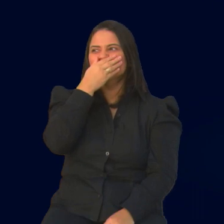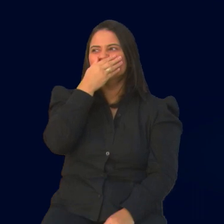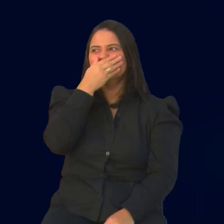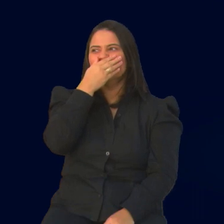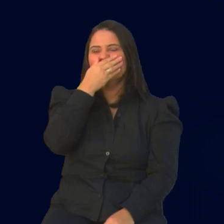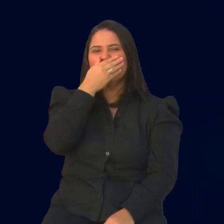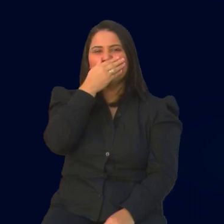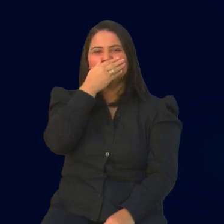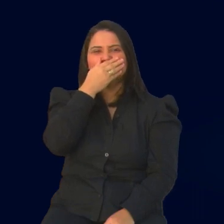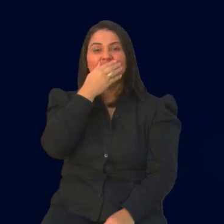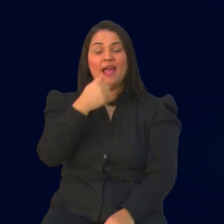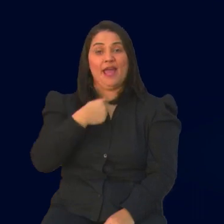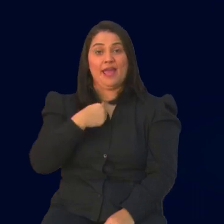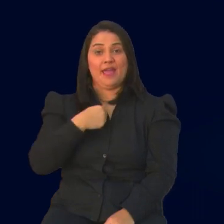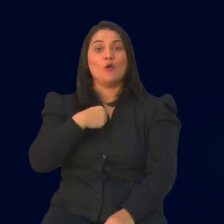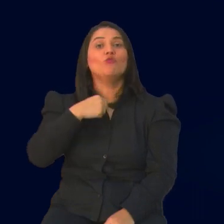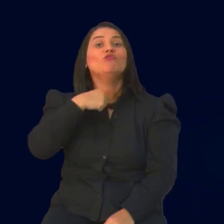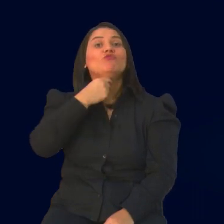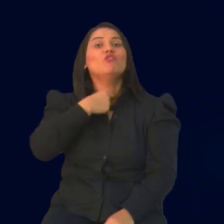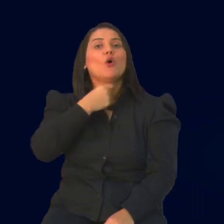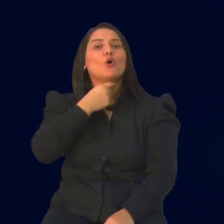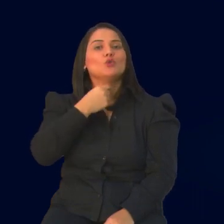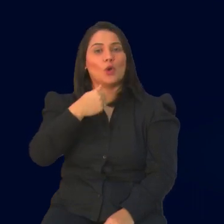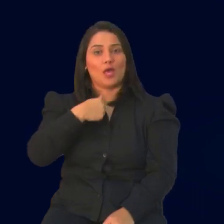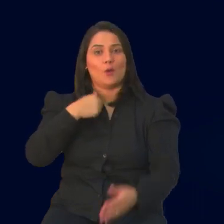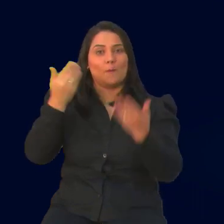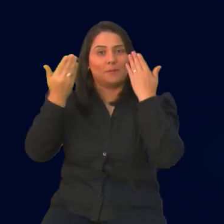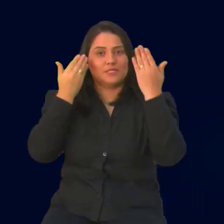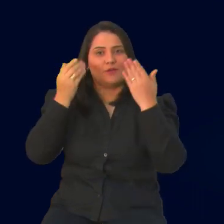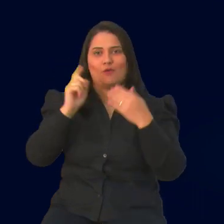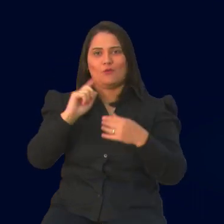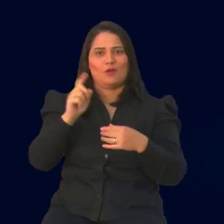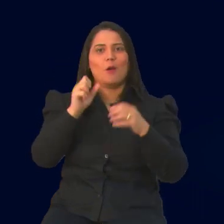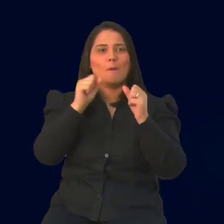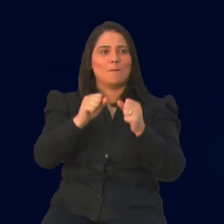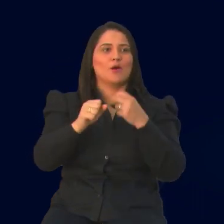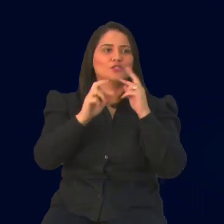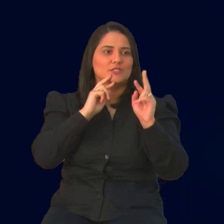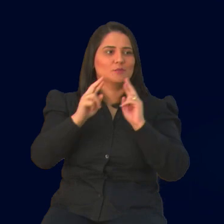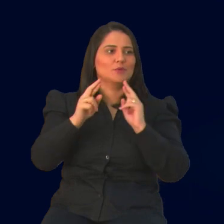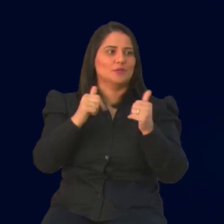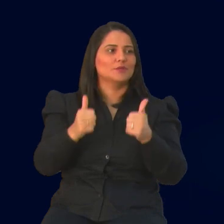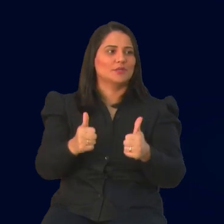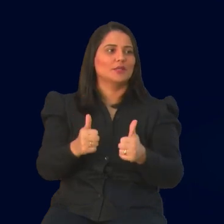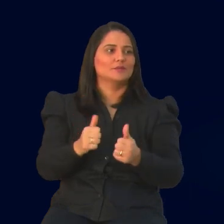é um teste psicotécnico, está tudo bem participar. Está de frente ou está de lado?